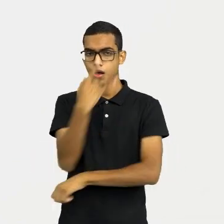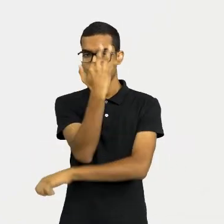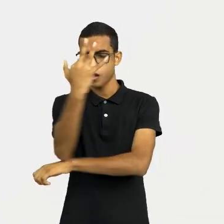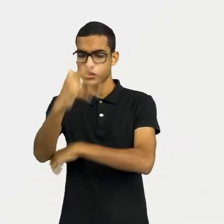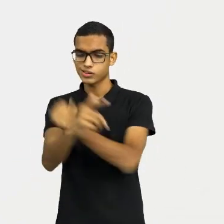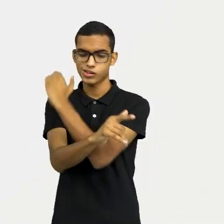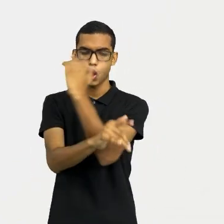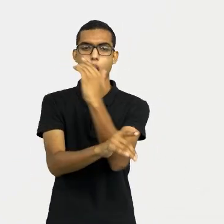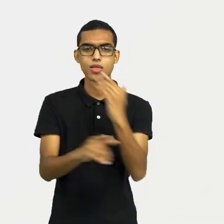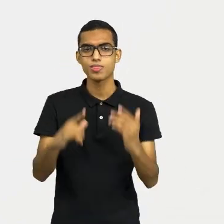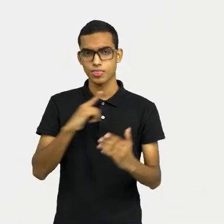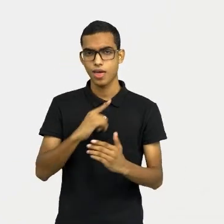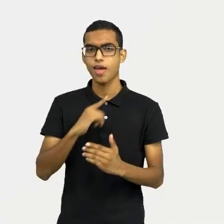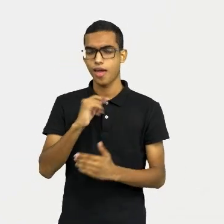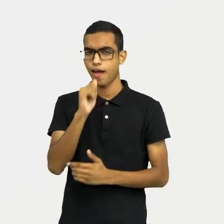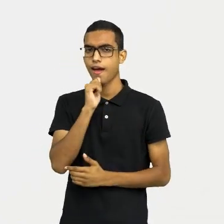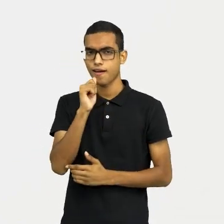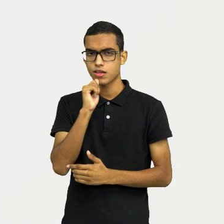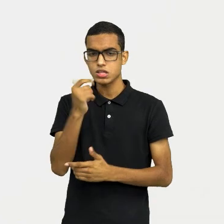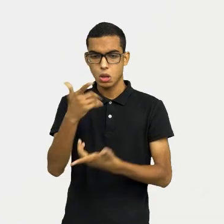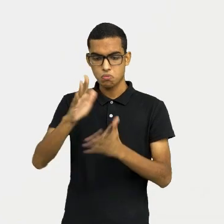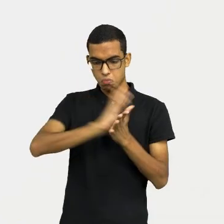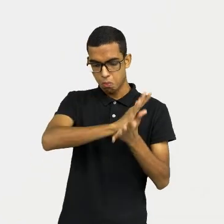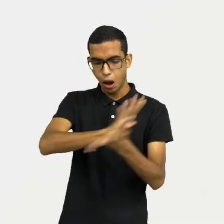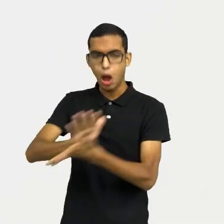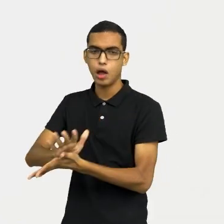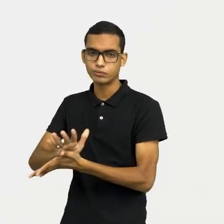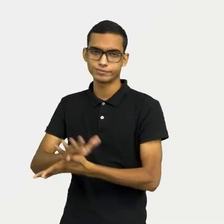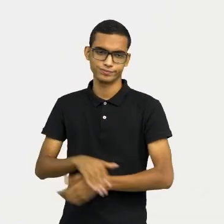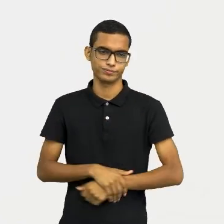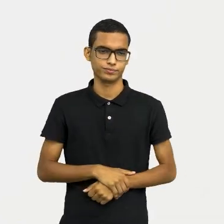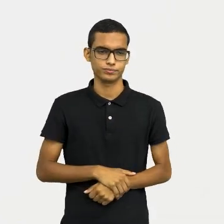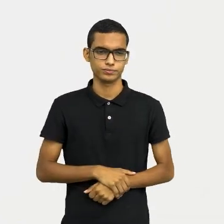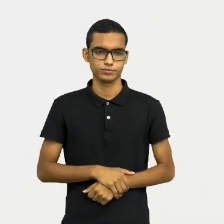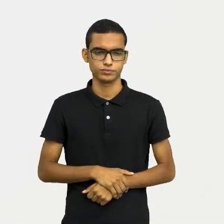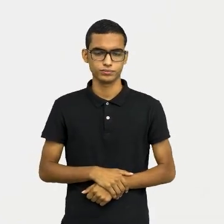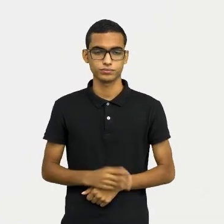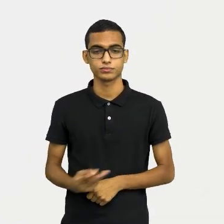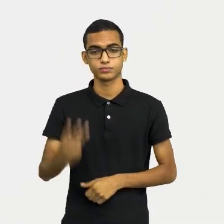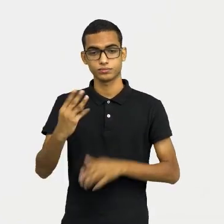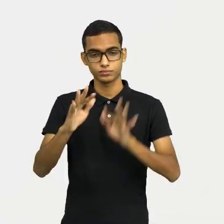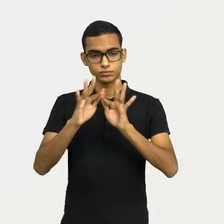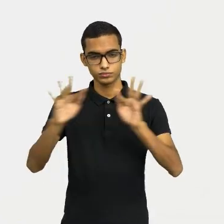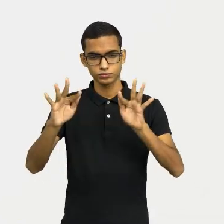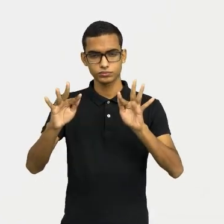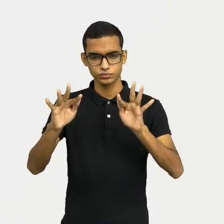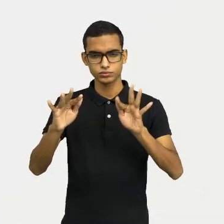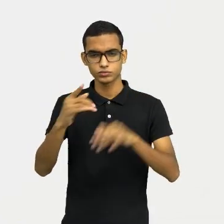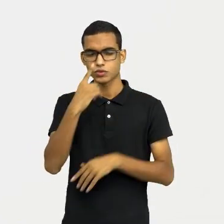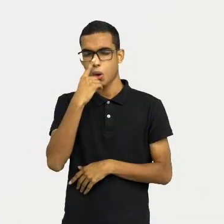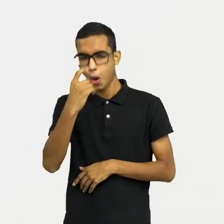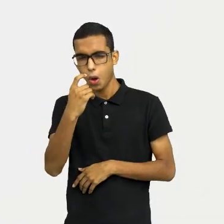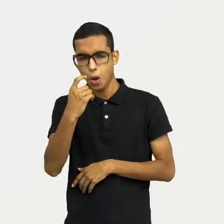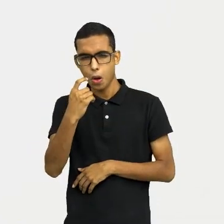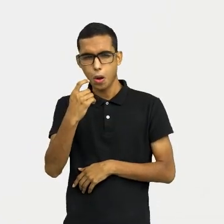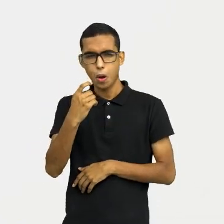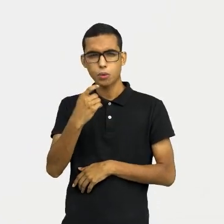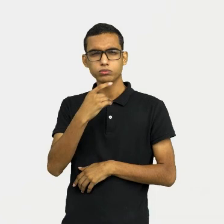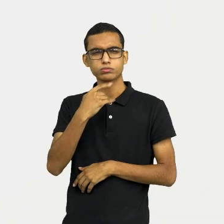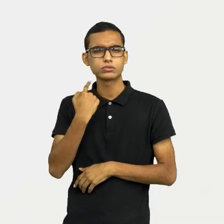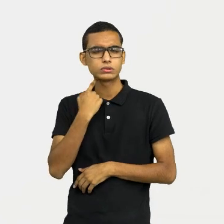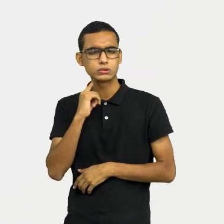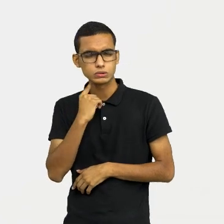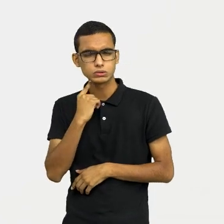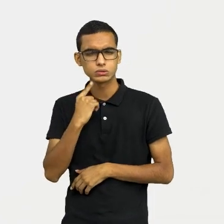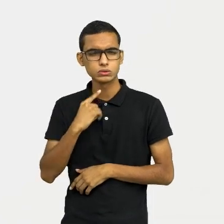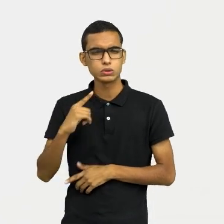meio ambiente. Então, não. O excesso de poluentes que atingem a camada de ozônio, olha